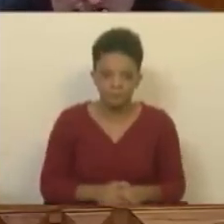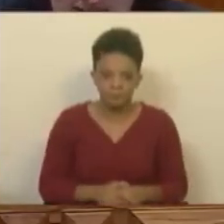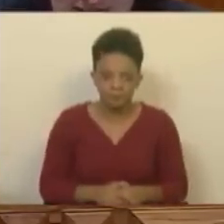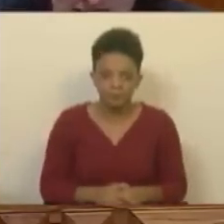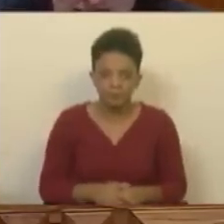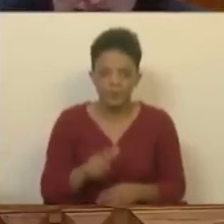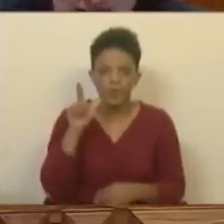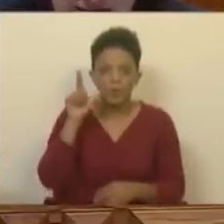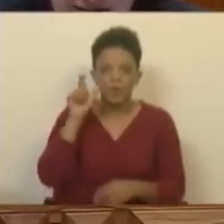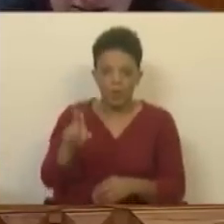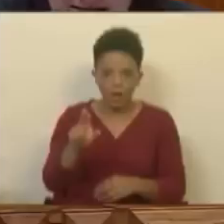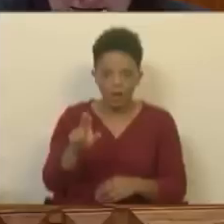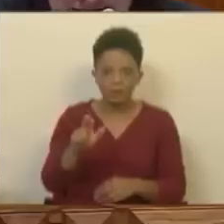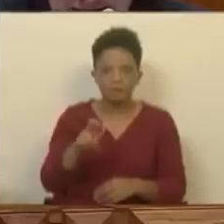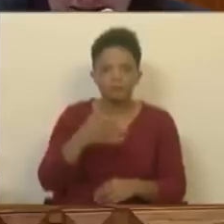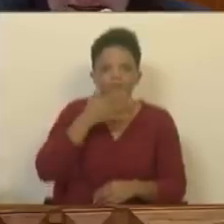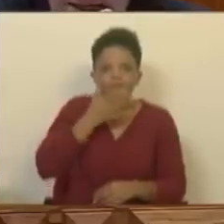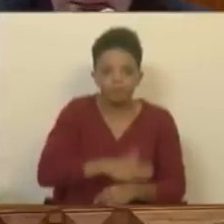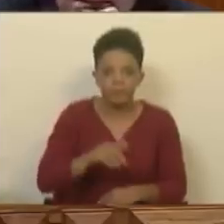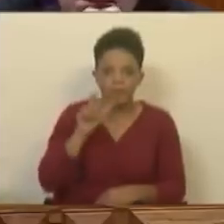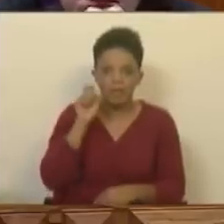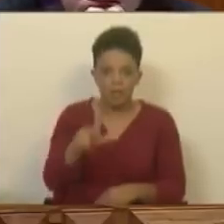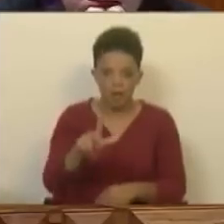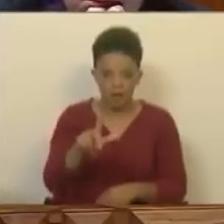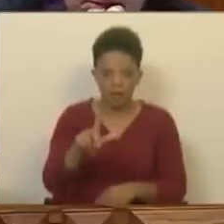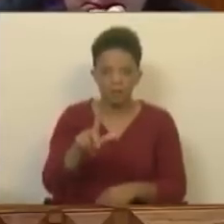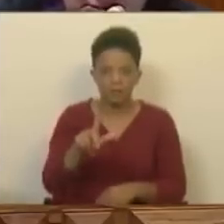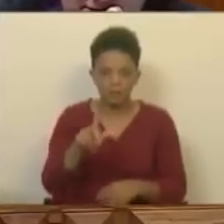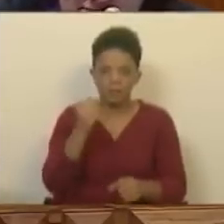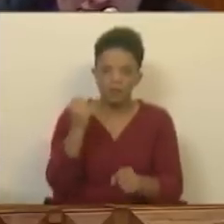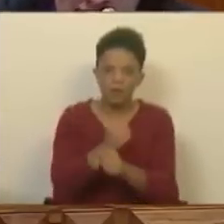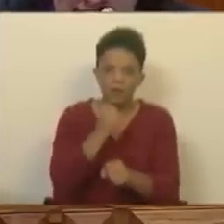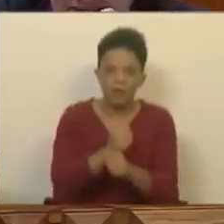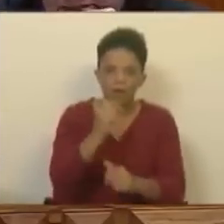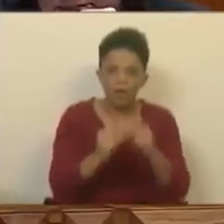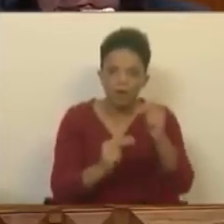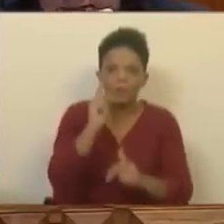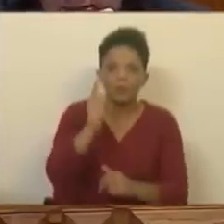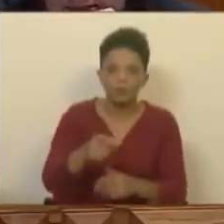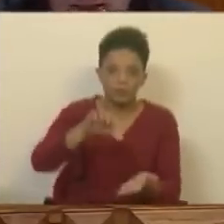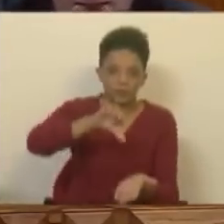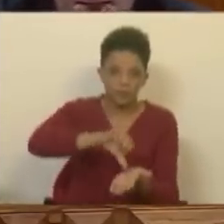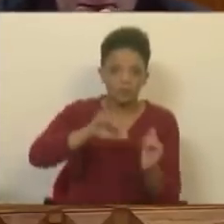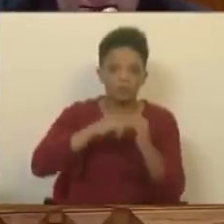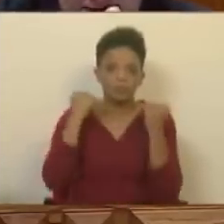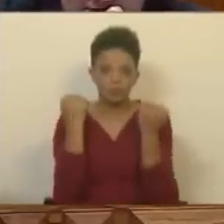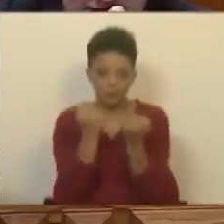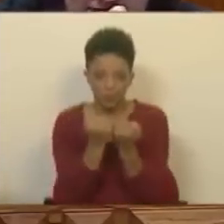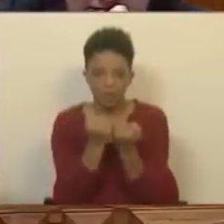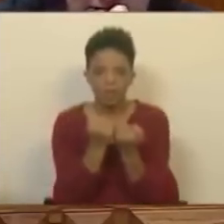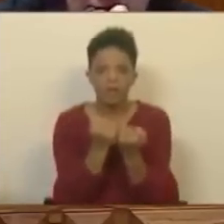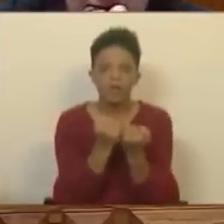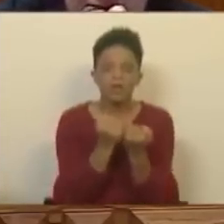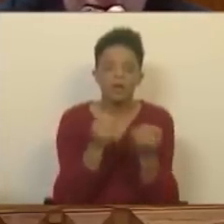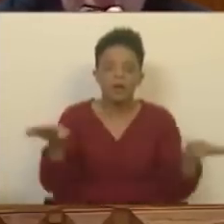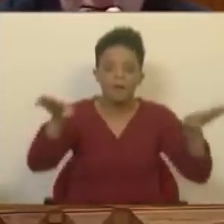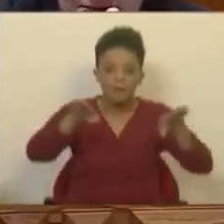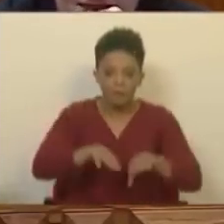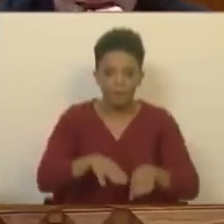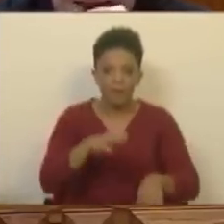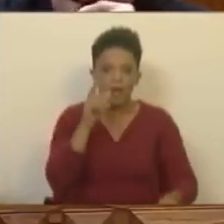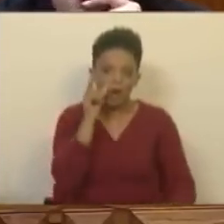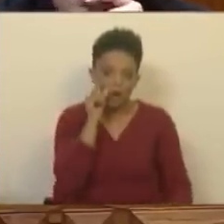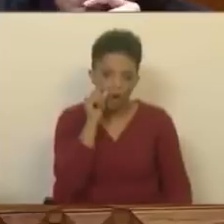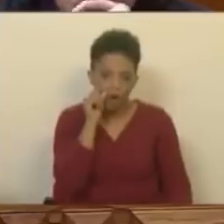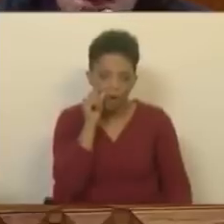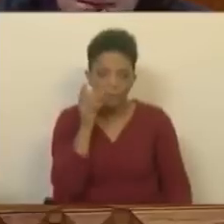mais um lar o felizmente Lar que foi obra do Centro Social do Vale do homem e que